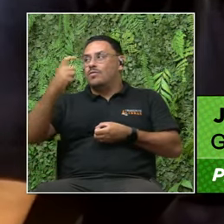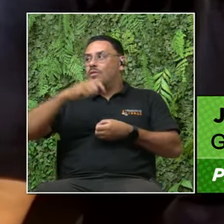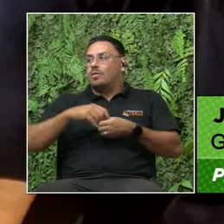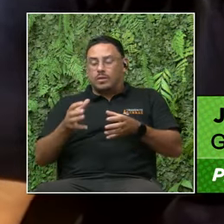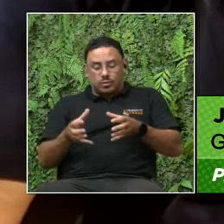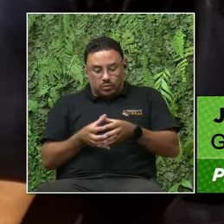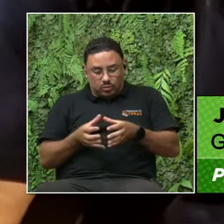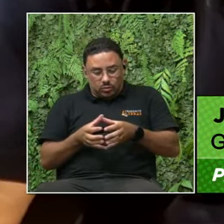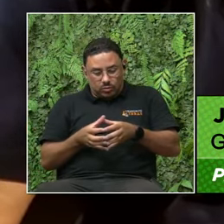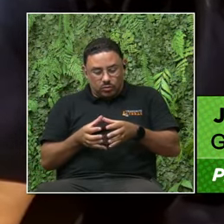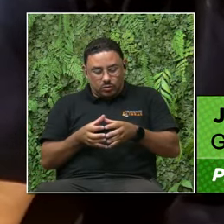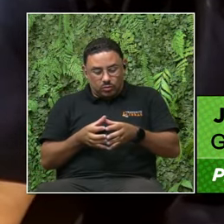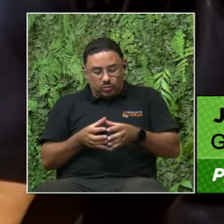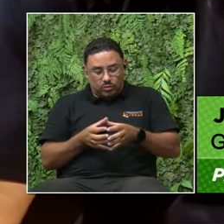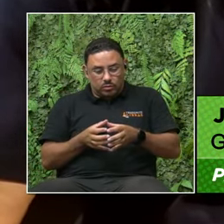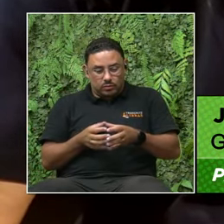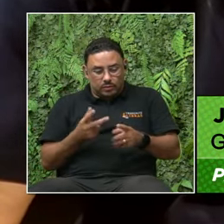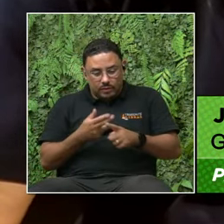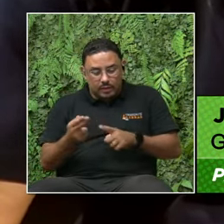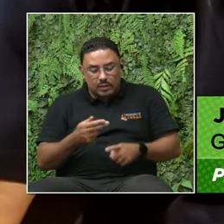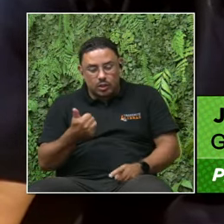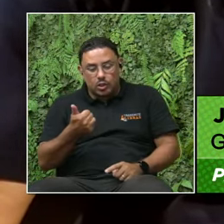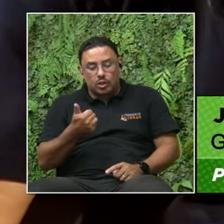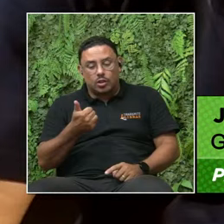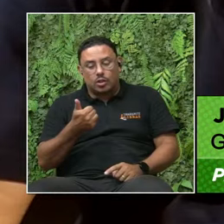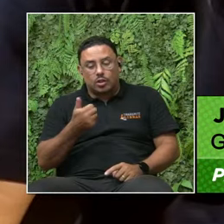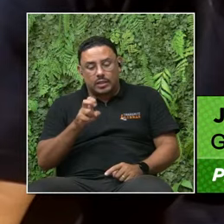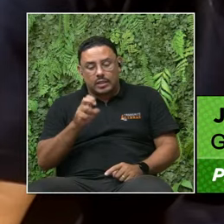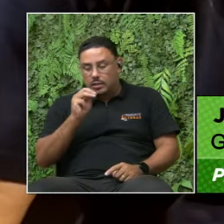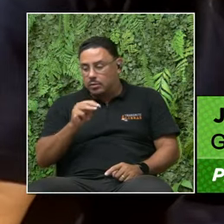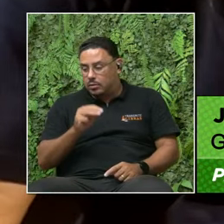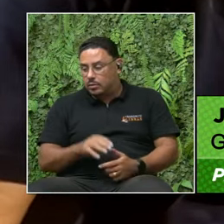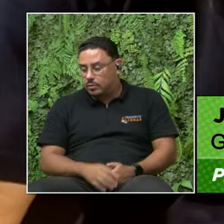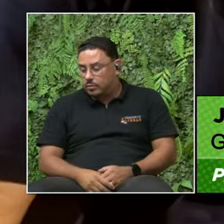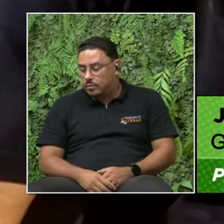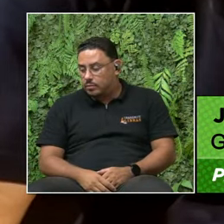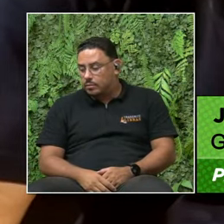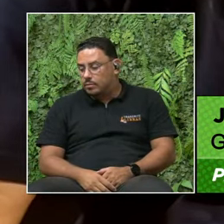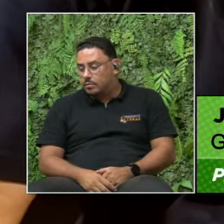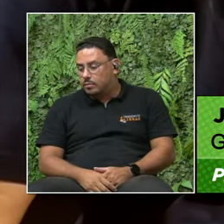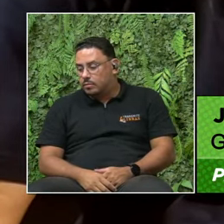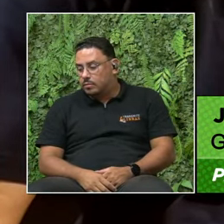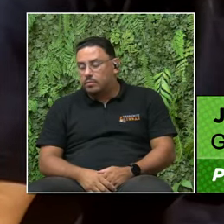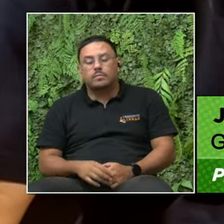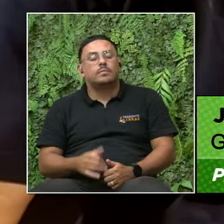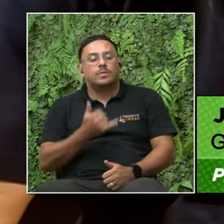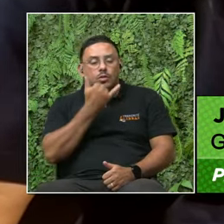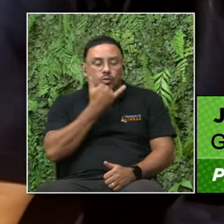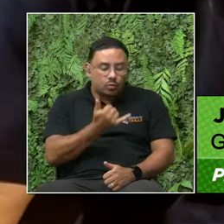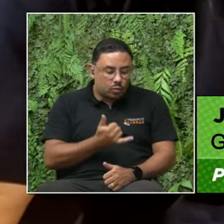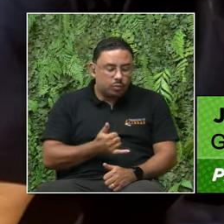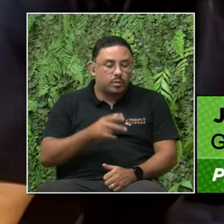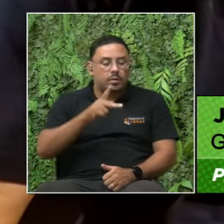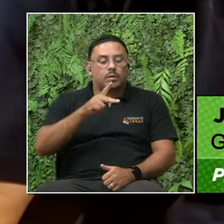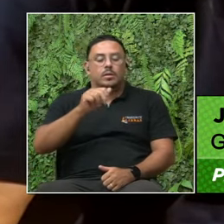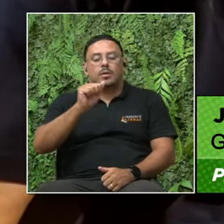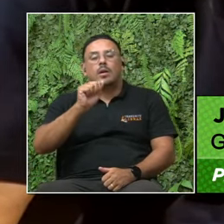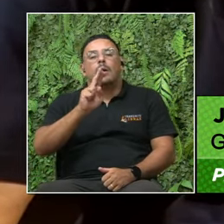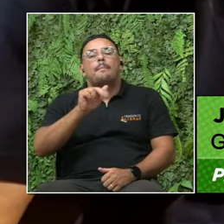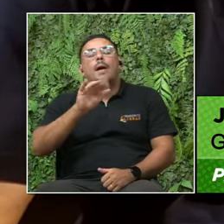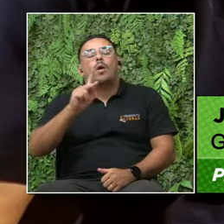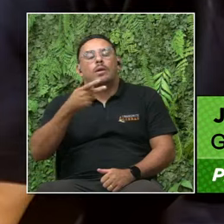tá ganhando por 1 a 0 aos 15 minutos é você não segue desculpa que o Paulinho já tá descendo pro vestiário